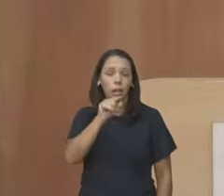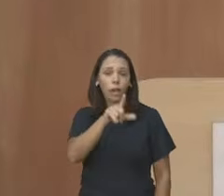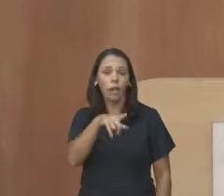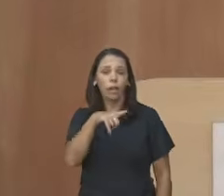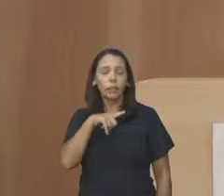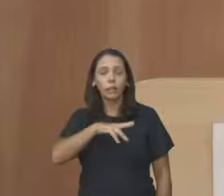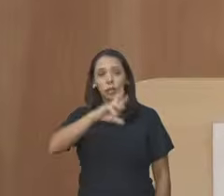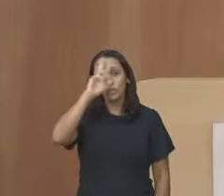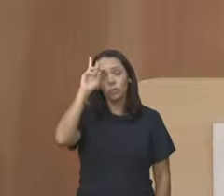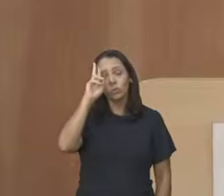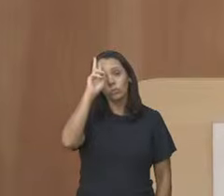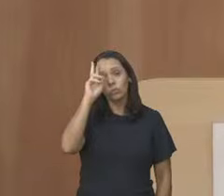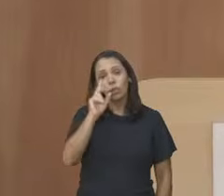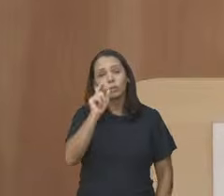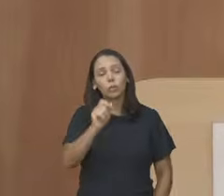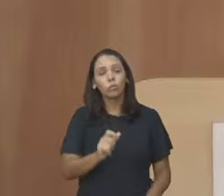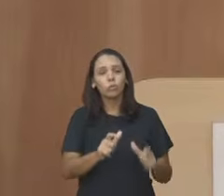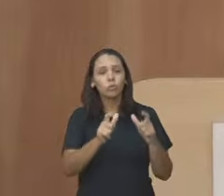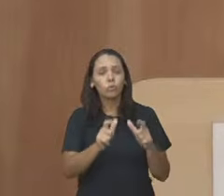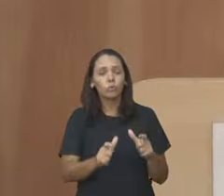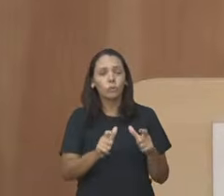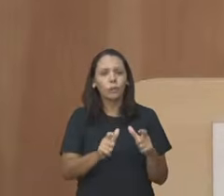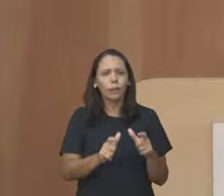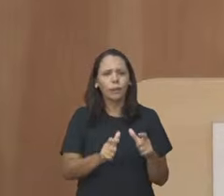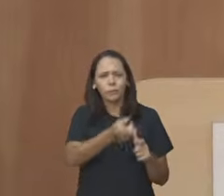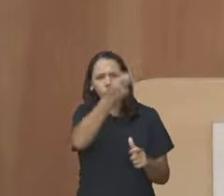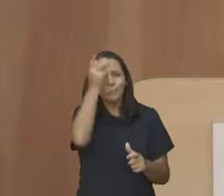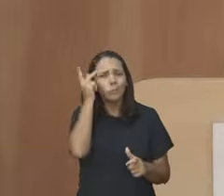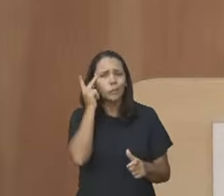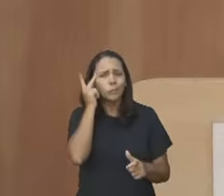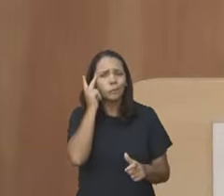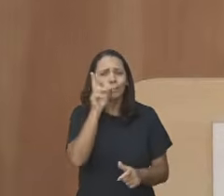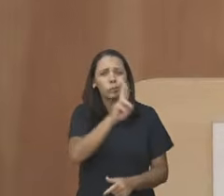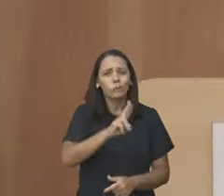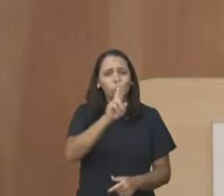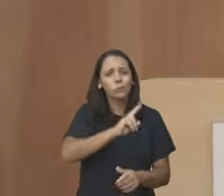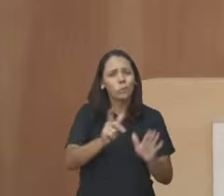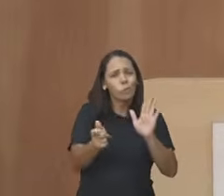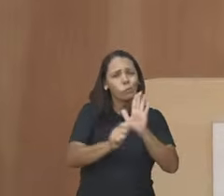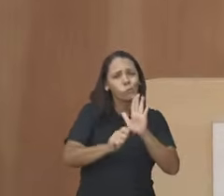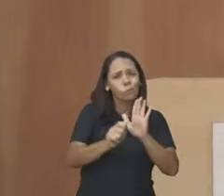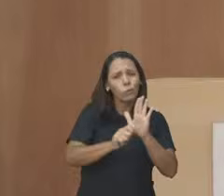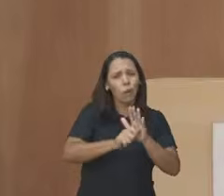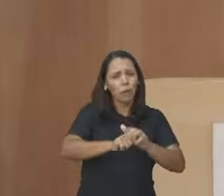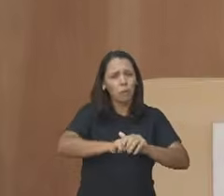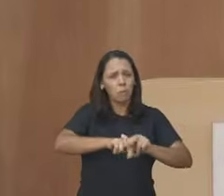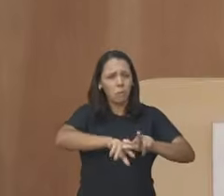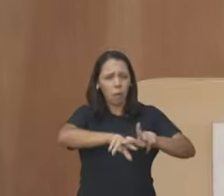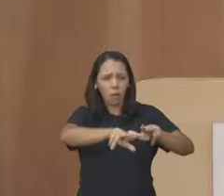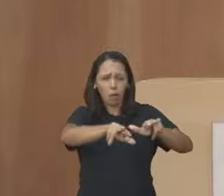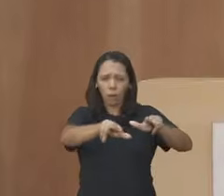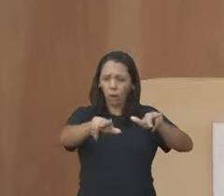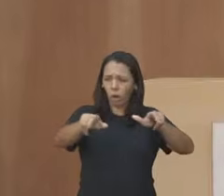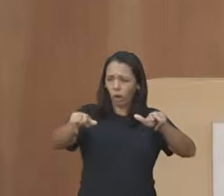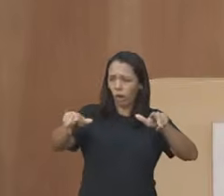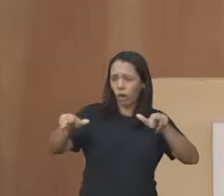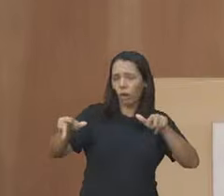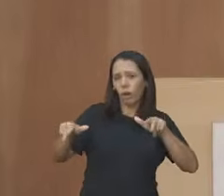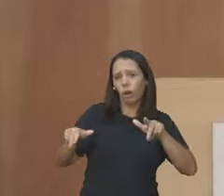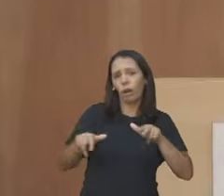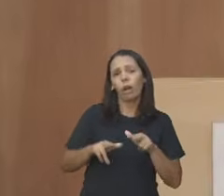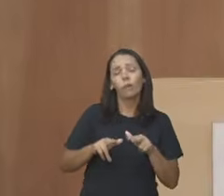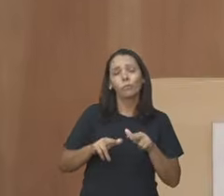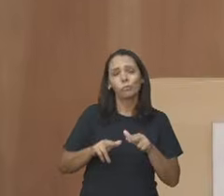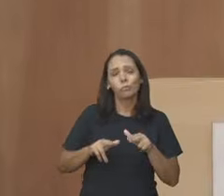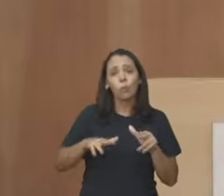que é uma cracolândia de heroína a céu aberto. No mundo inteiro, o abuso de substâncias tem se tornado um problema